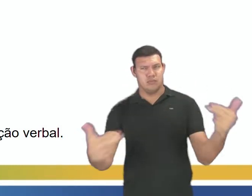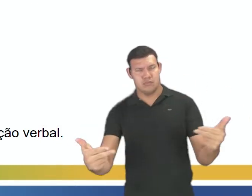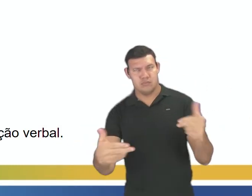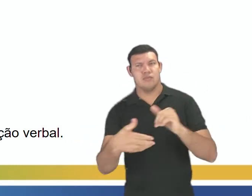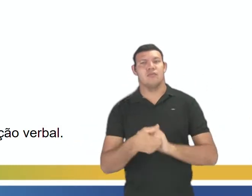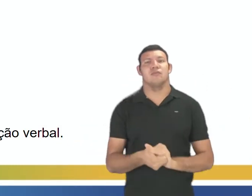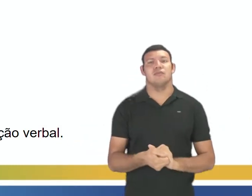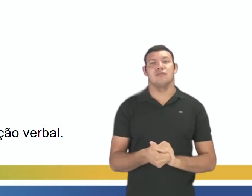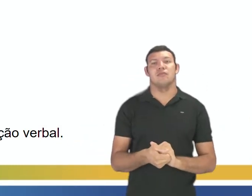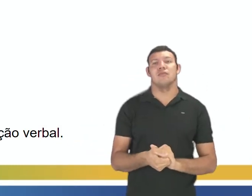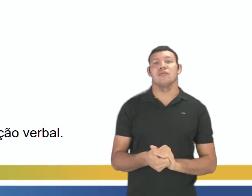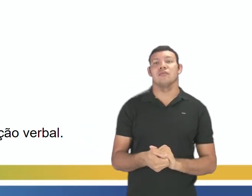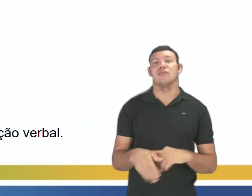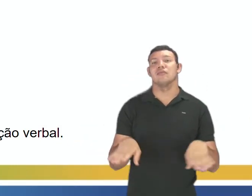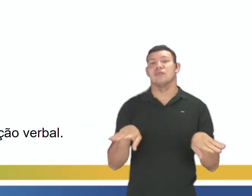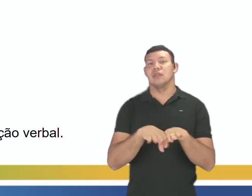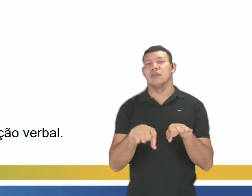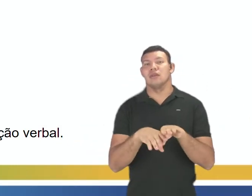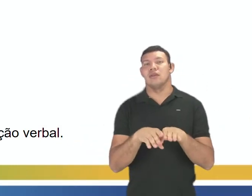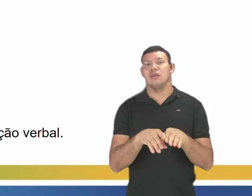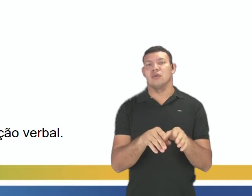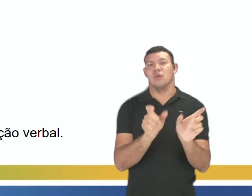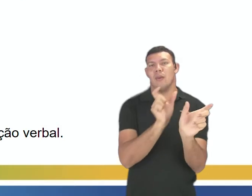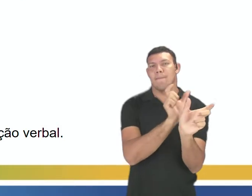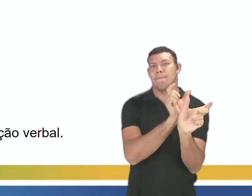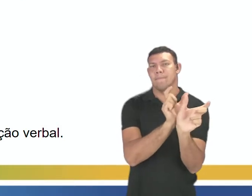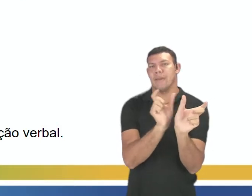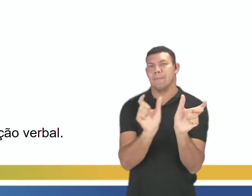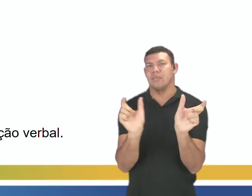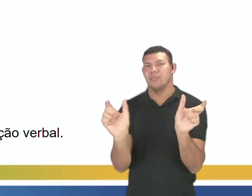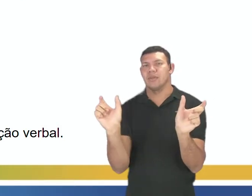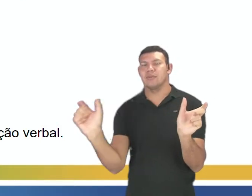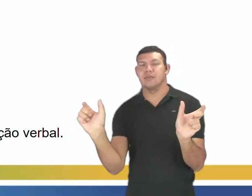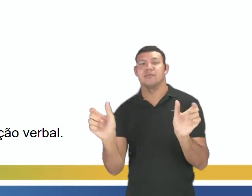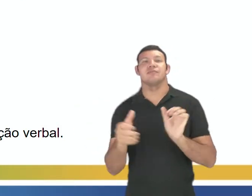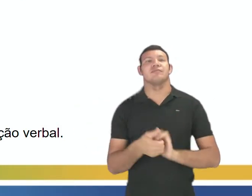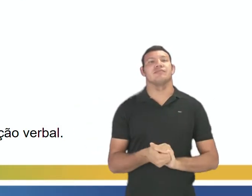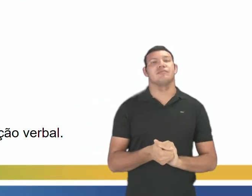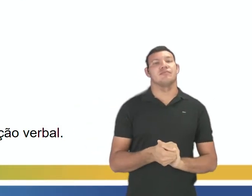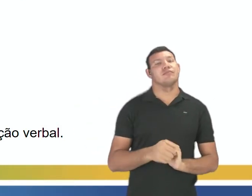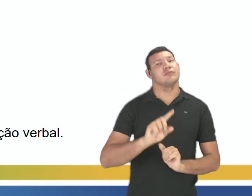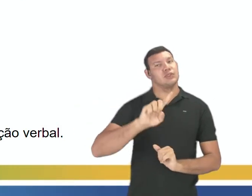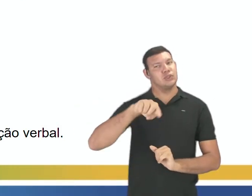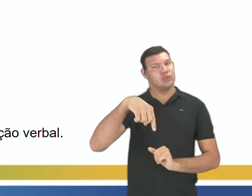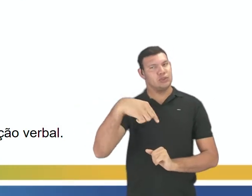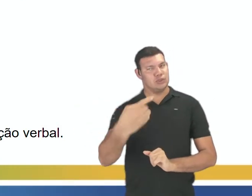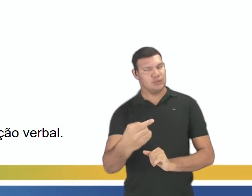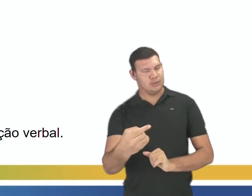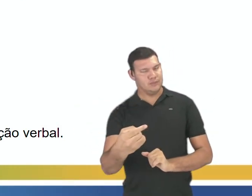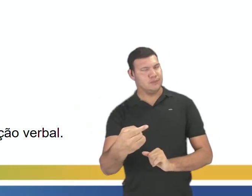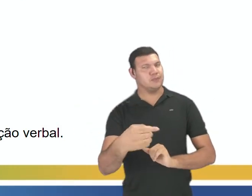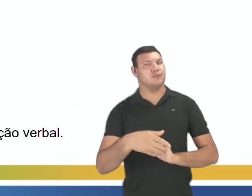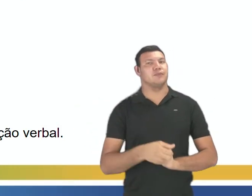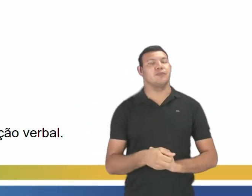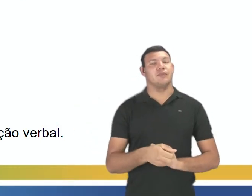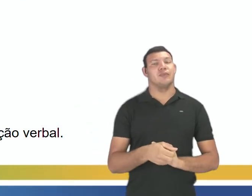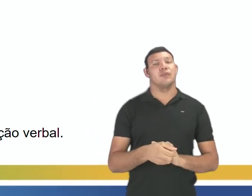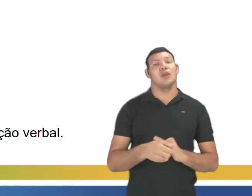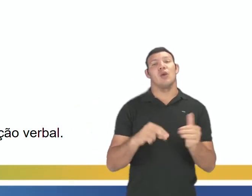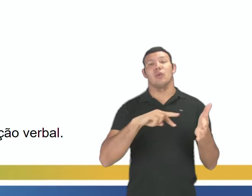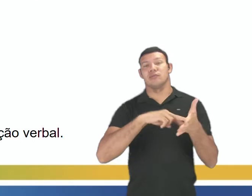preposição. E por isso costuma vir posicionado imediatamente depois deles. Eu vou explicar um pouquinho sobre o conceito de